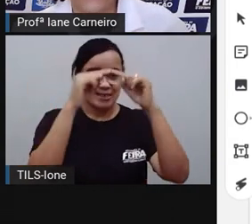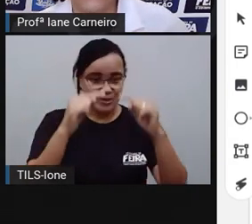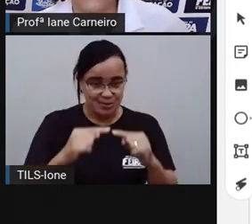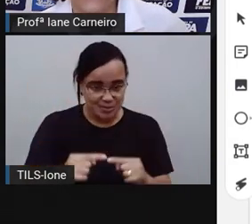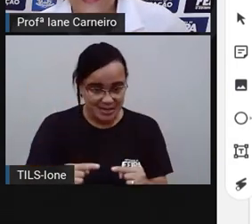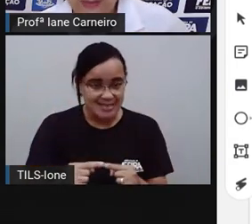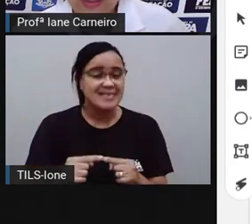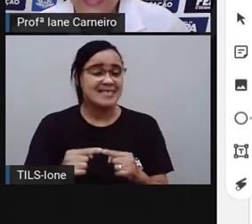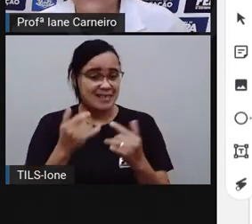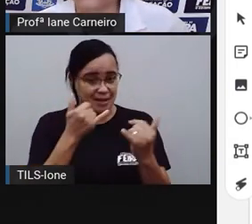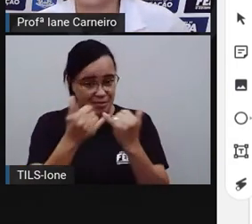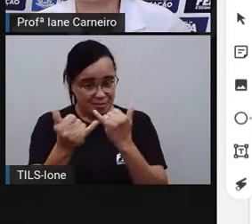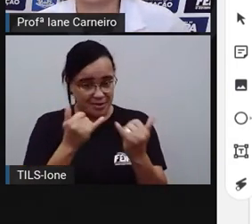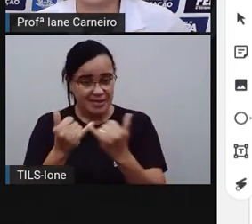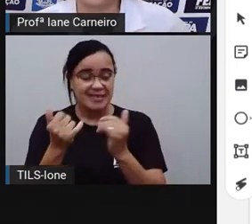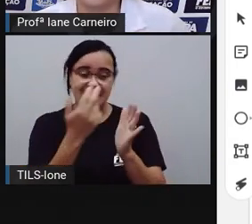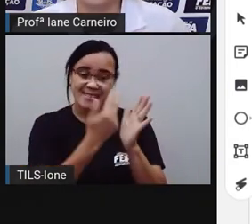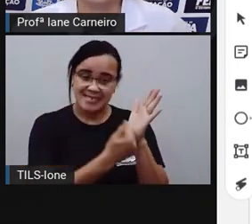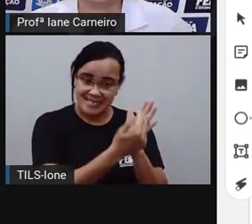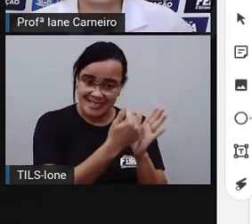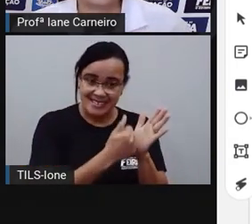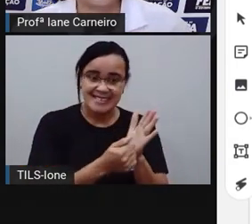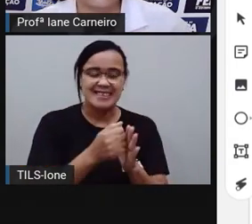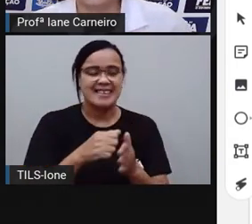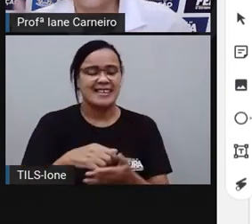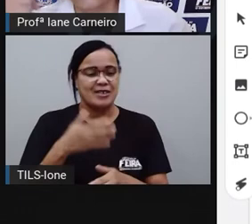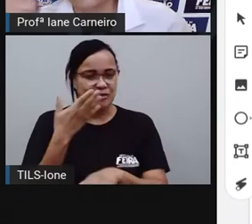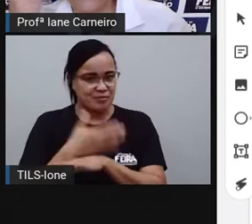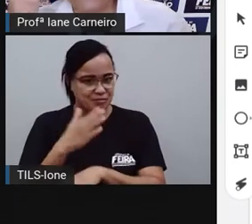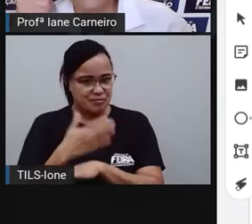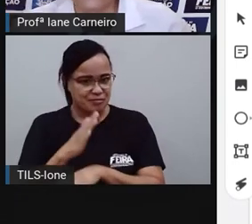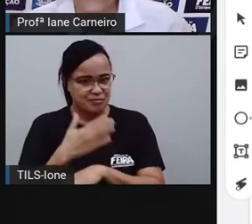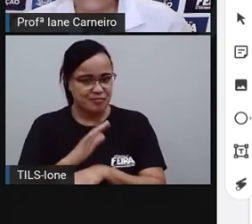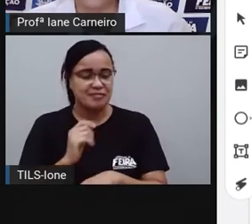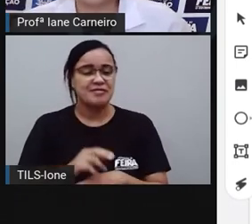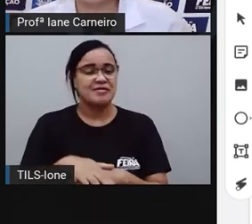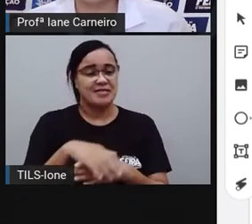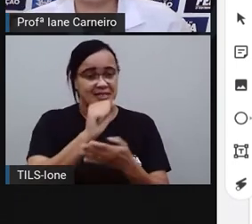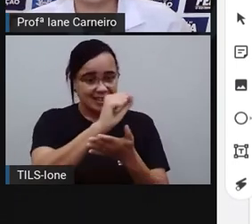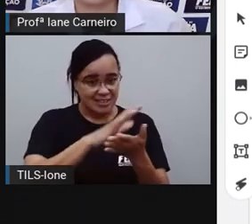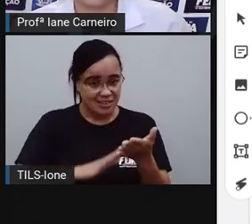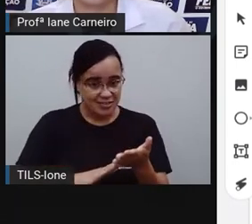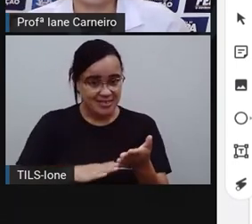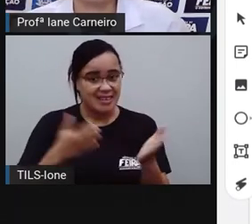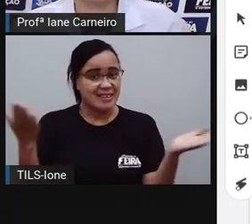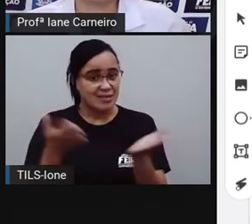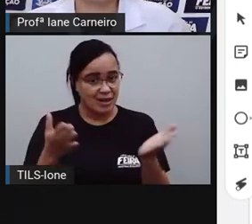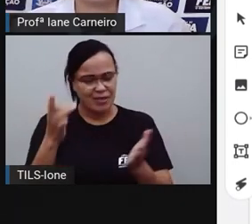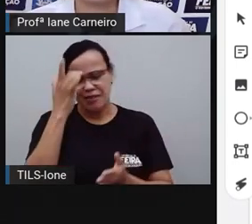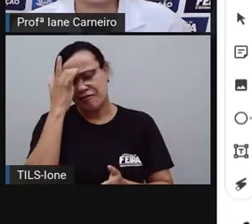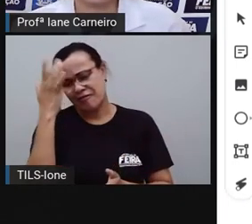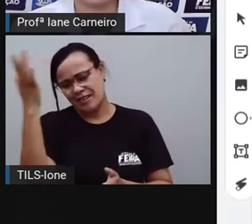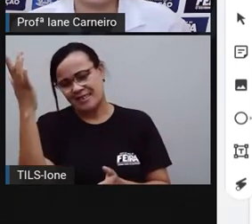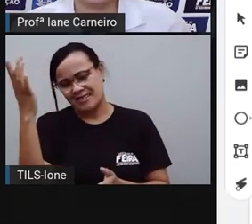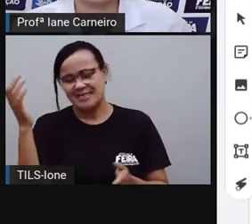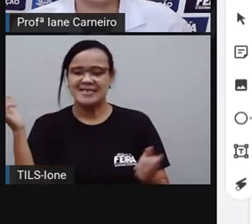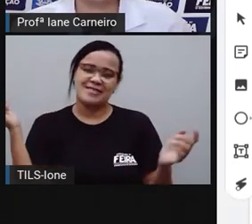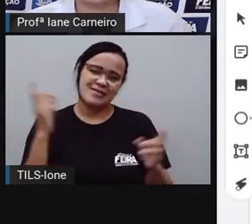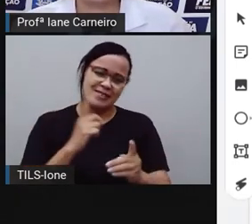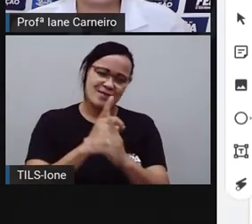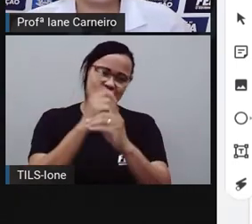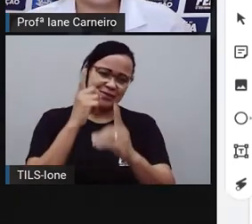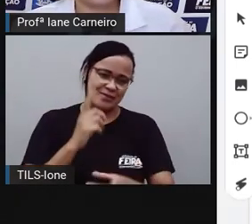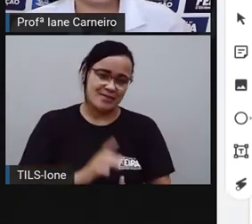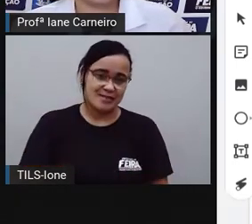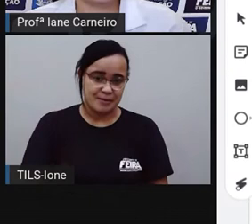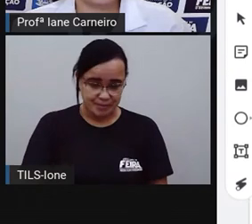ele se parece, né? Vocês fizeram esse exercício? Se você fez, ficou então bem fácil para você identificar, né? Vamos